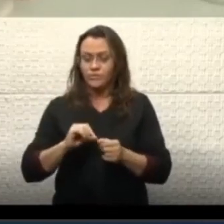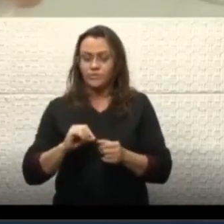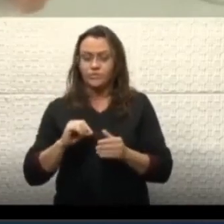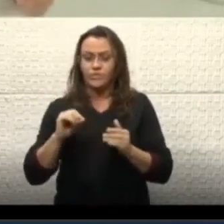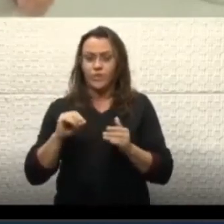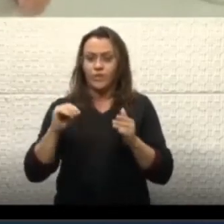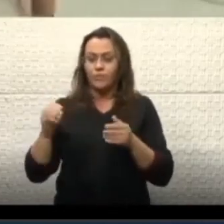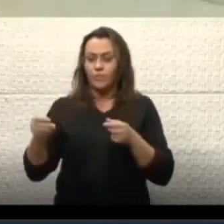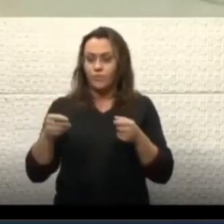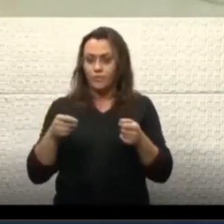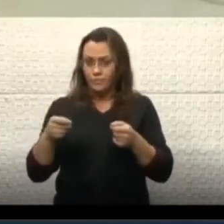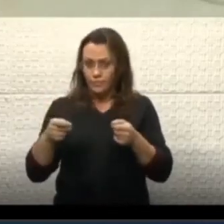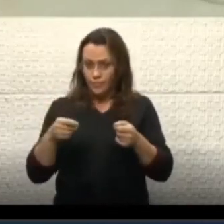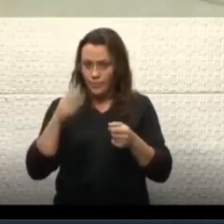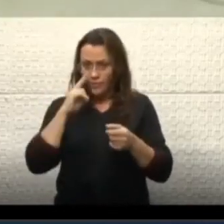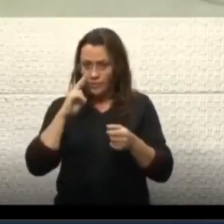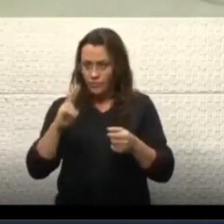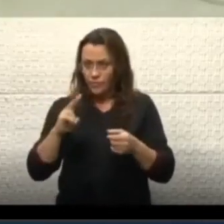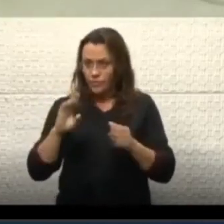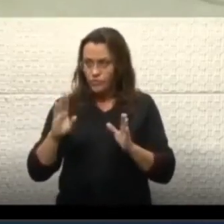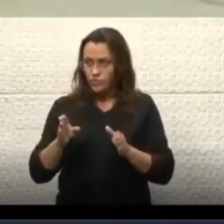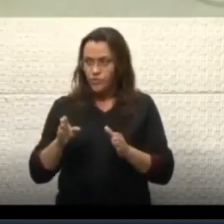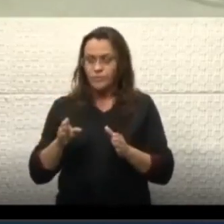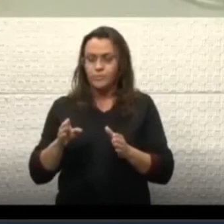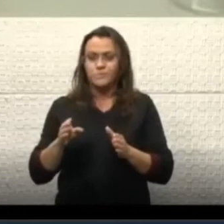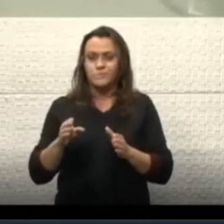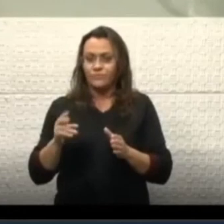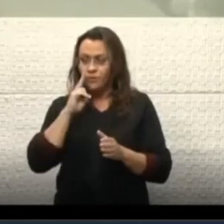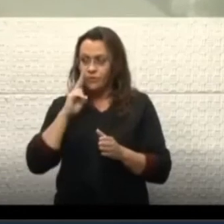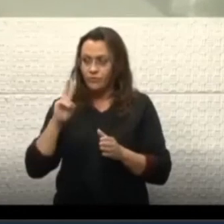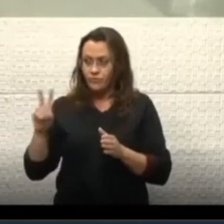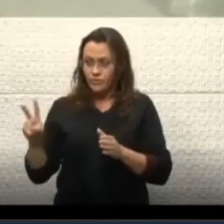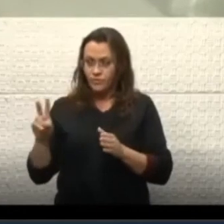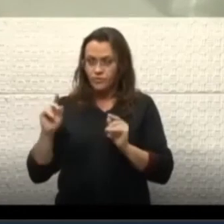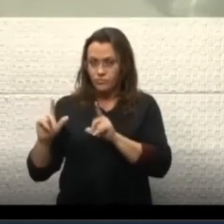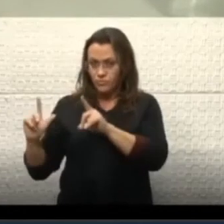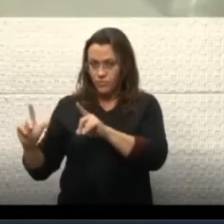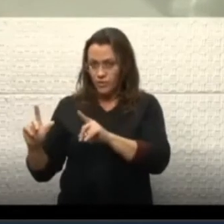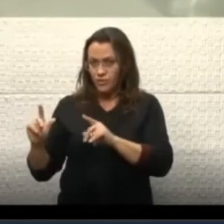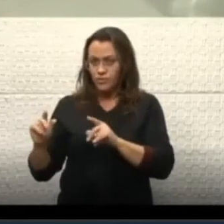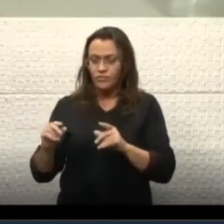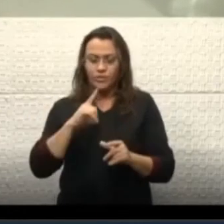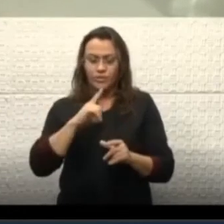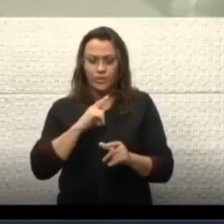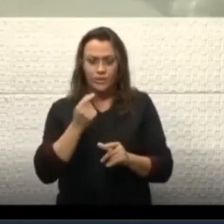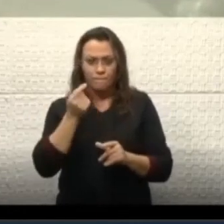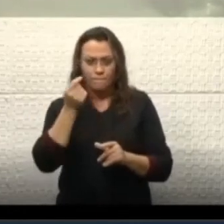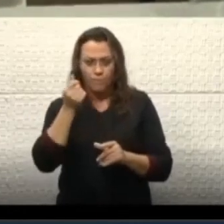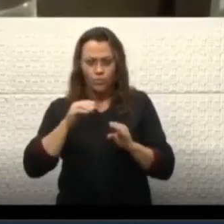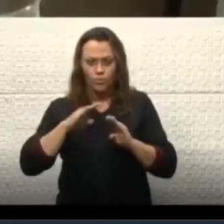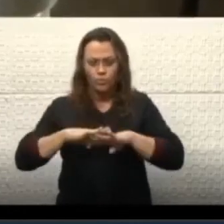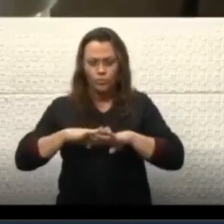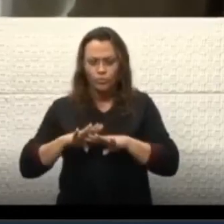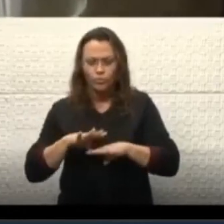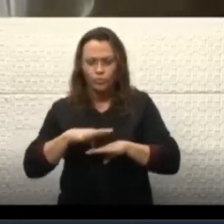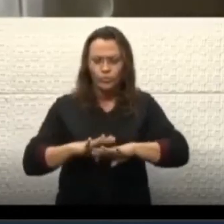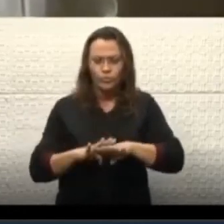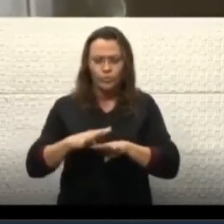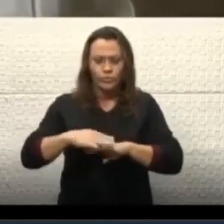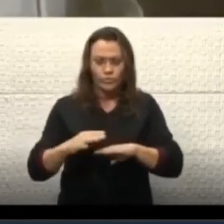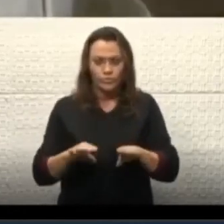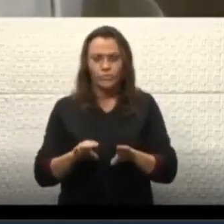peneira, ela é uma peneira bem fininha, tá? Tem uma porosidade muito pequena. E